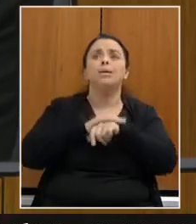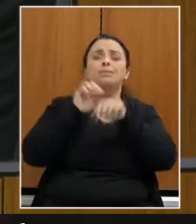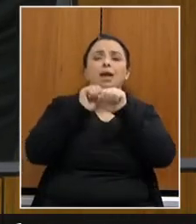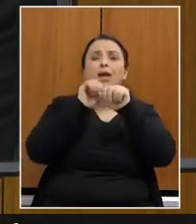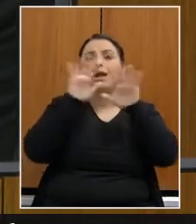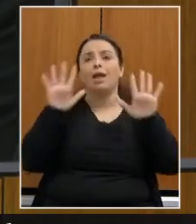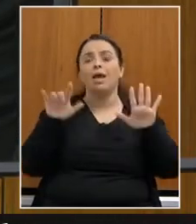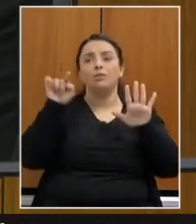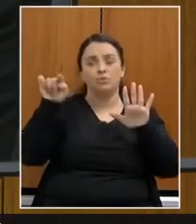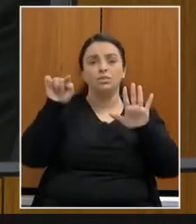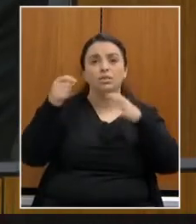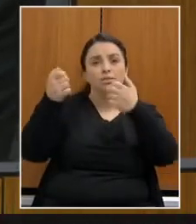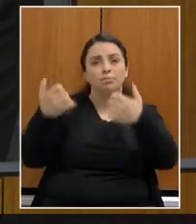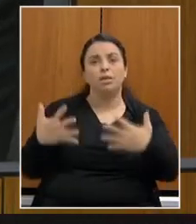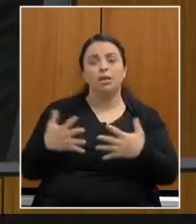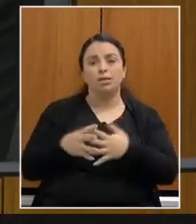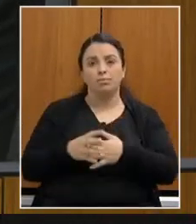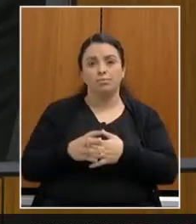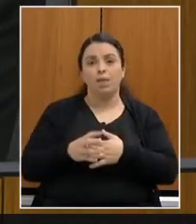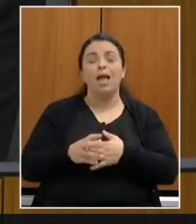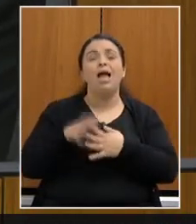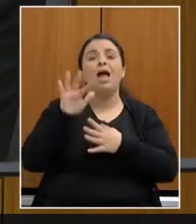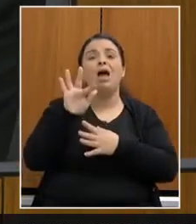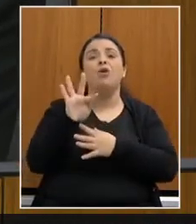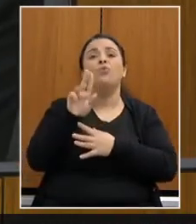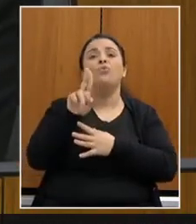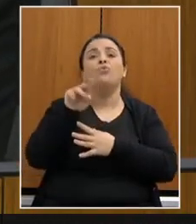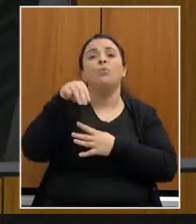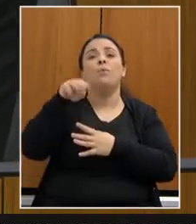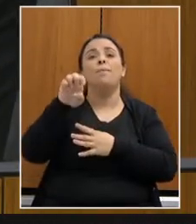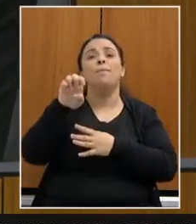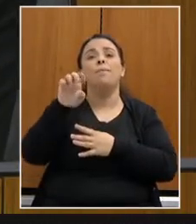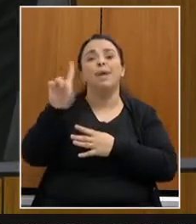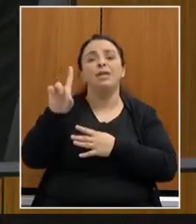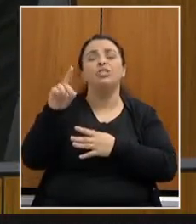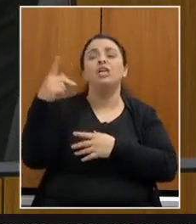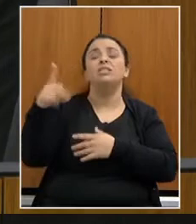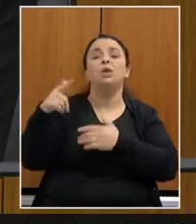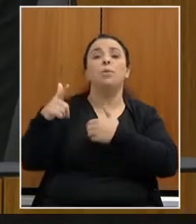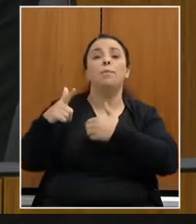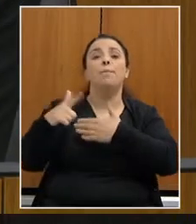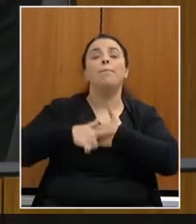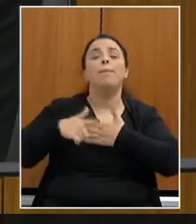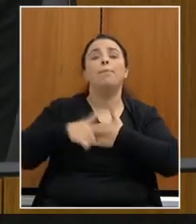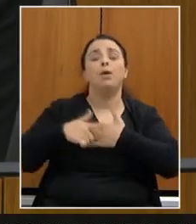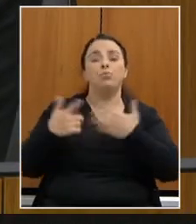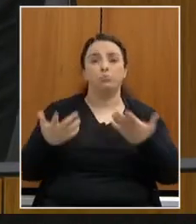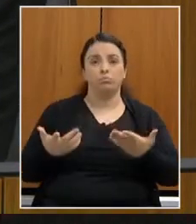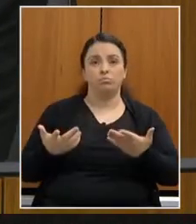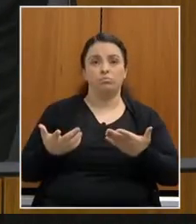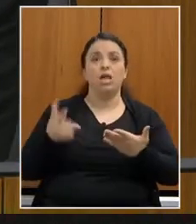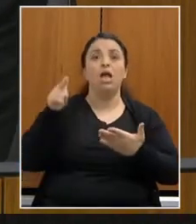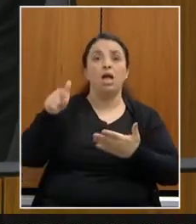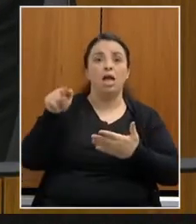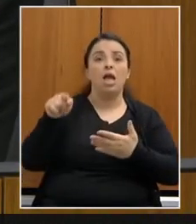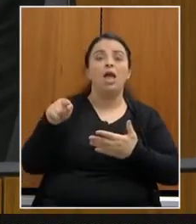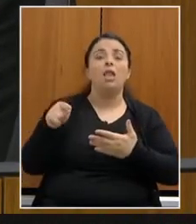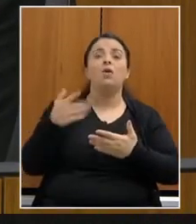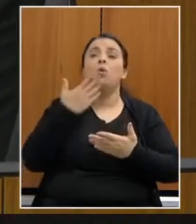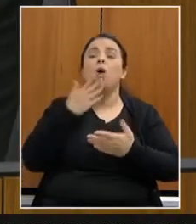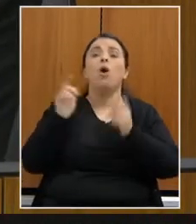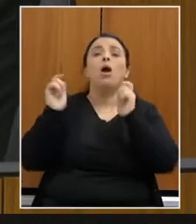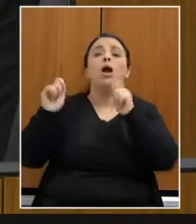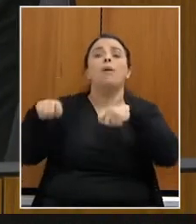sobre o papel da FUNED a real capacidade da FUNED com sua planta